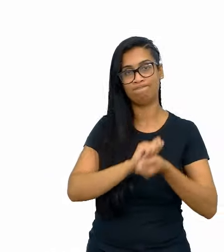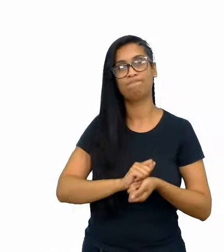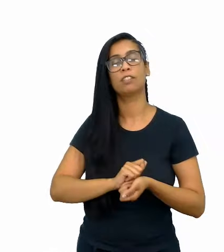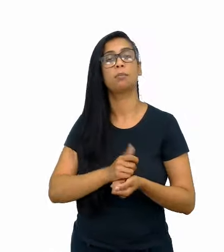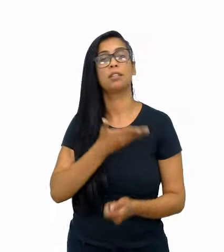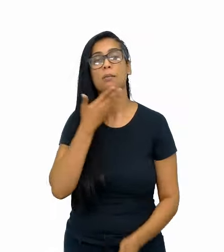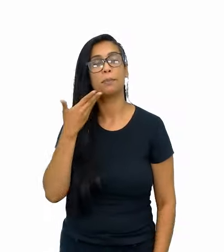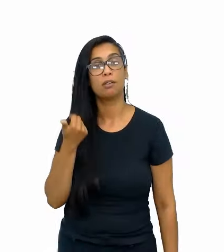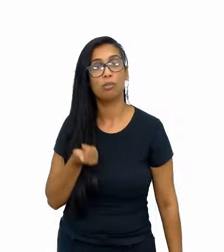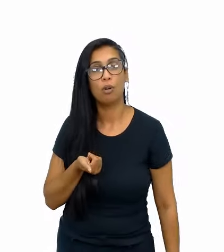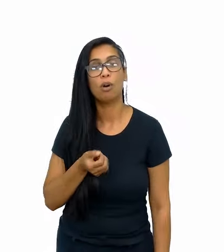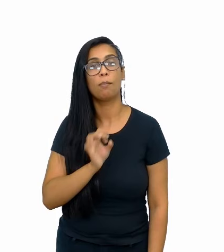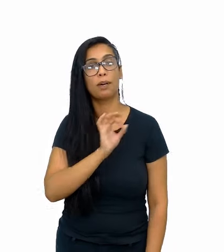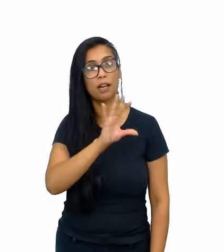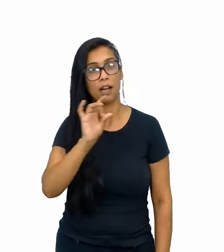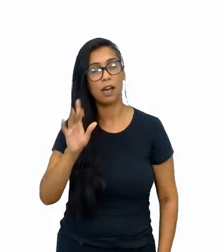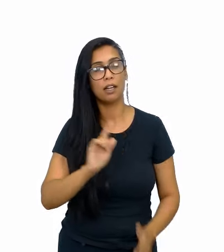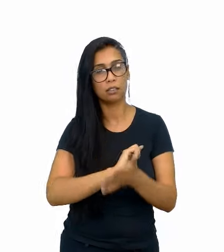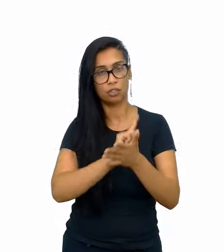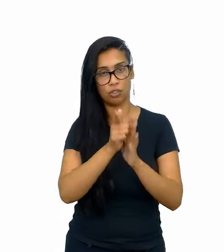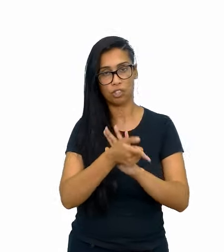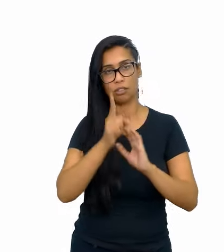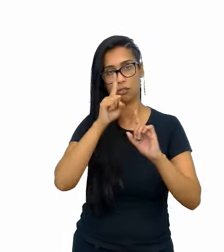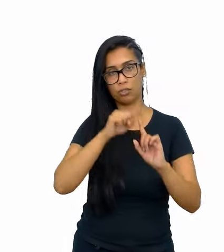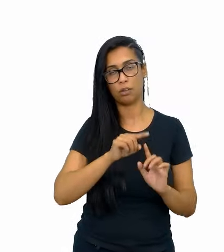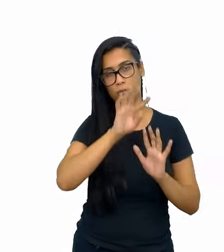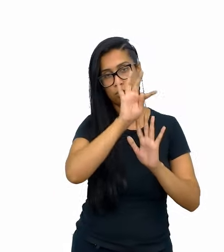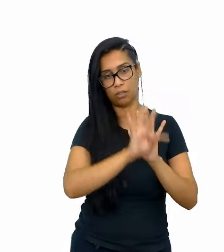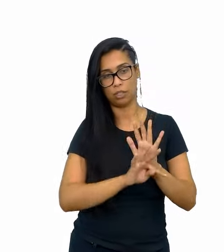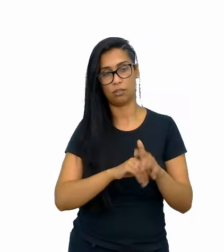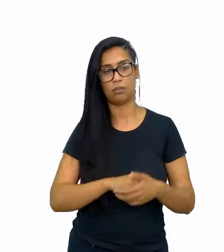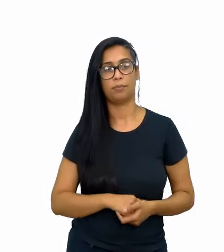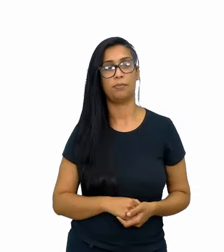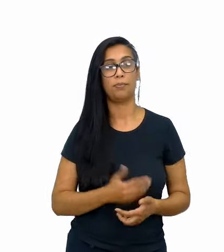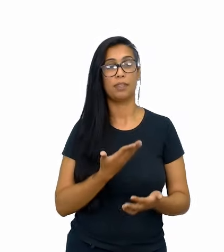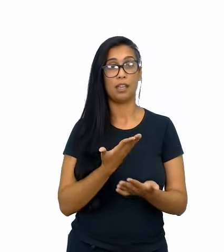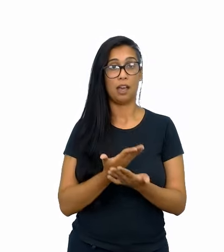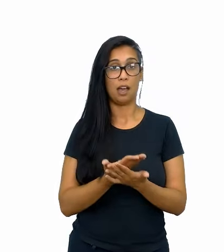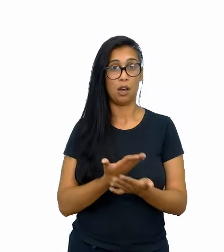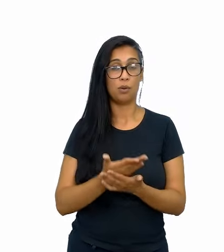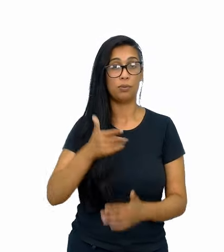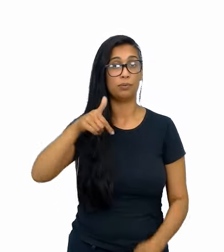a esse gênero, ok? Na aula 7,